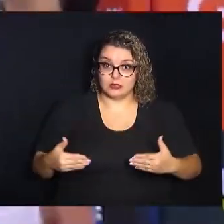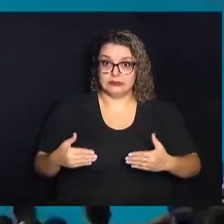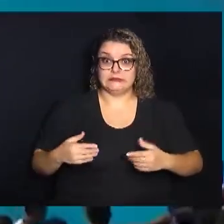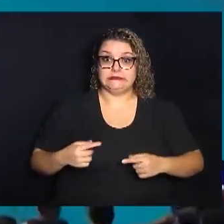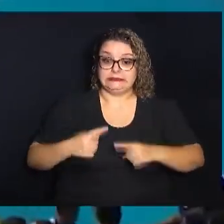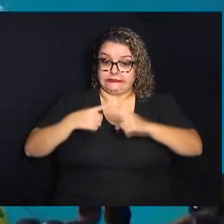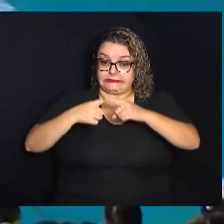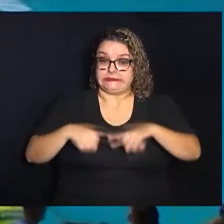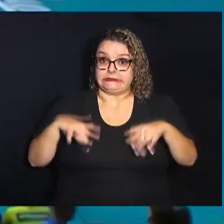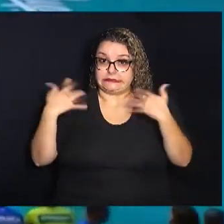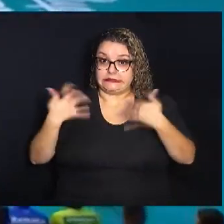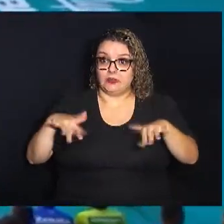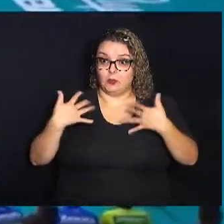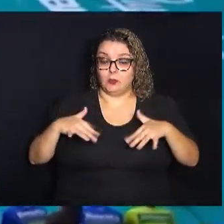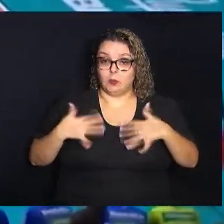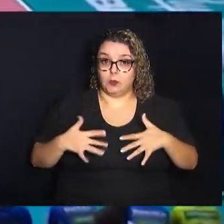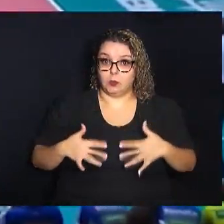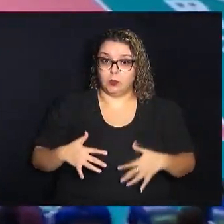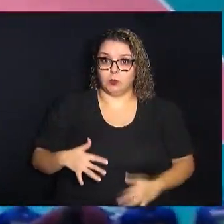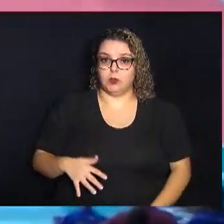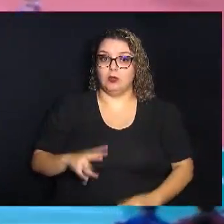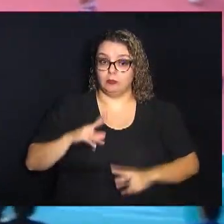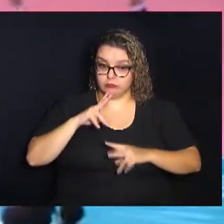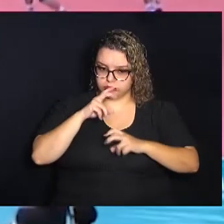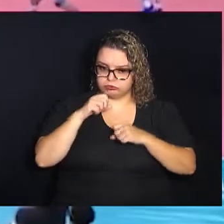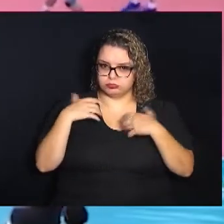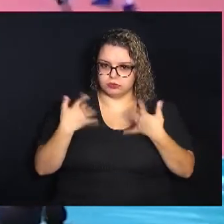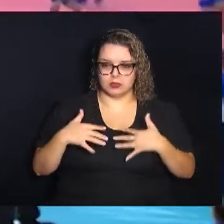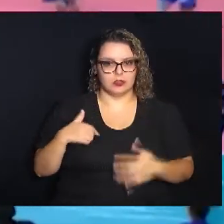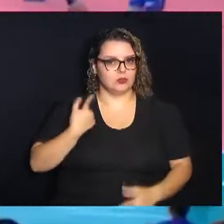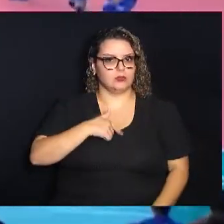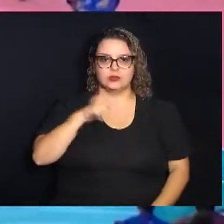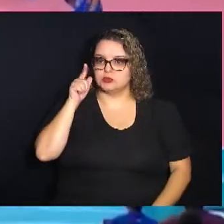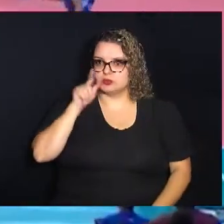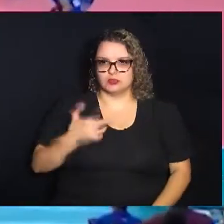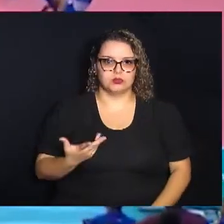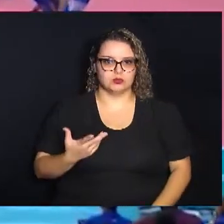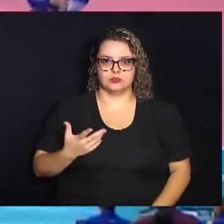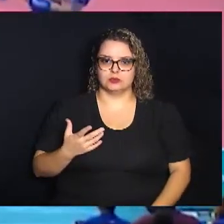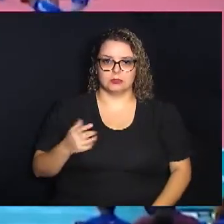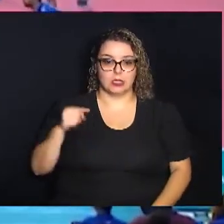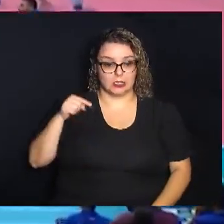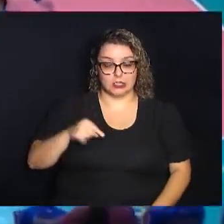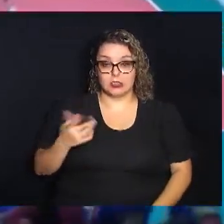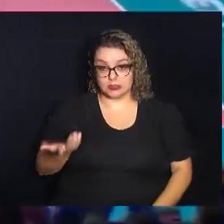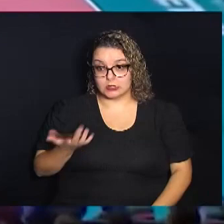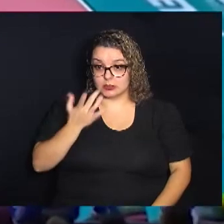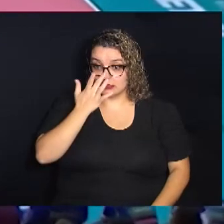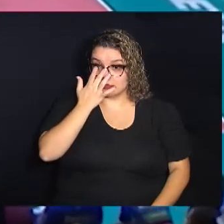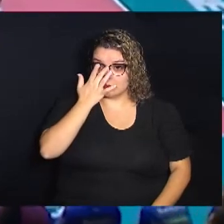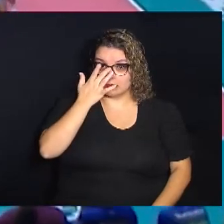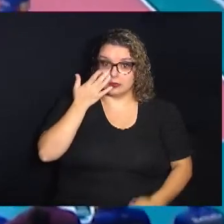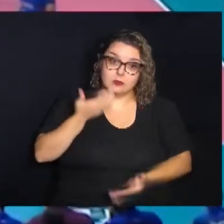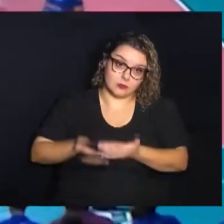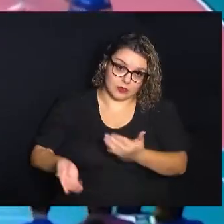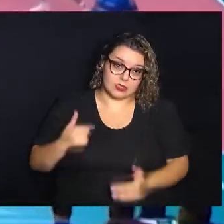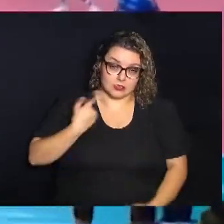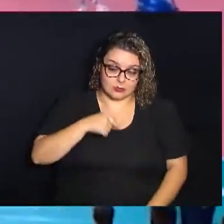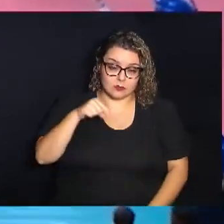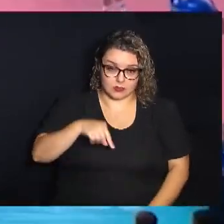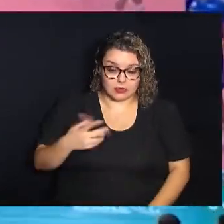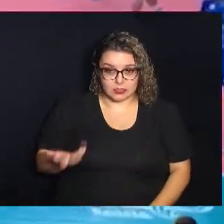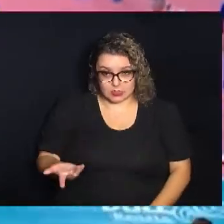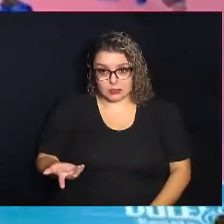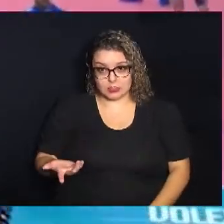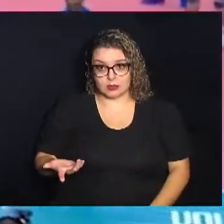foi bem nos detalhes. A gente não conseguiu a classificação aqui, a gente perdeu,